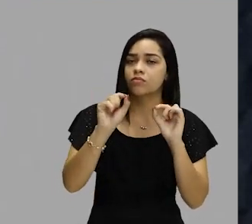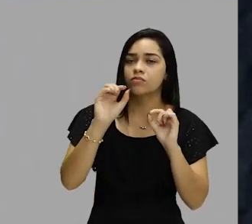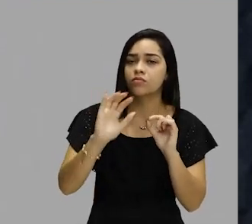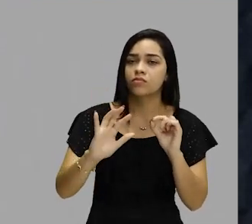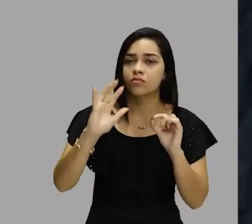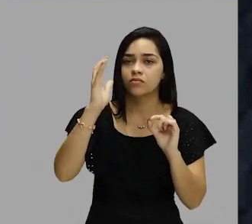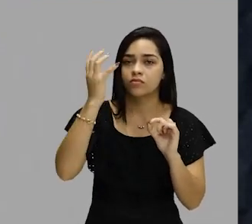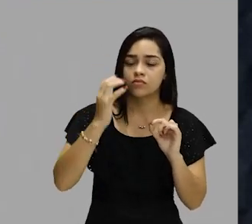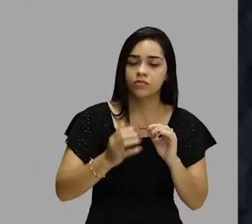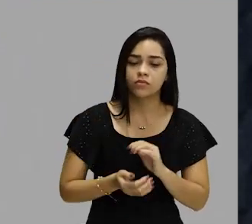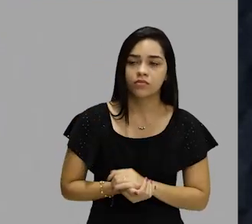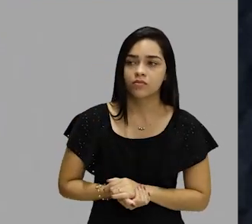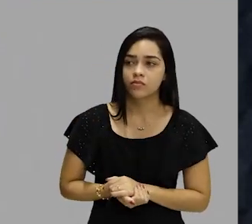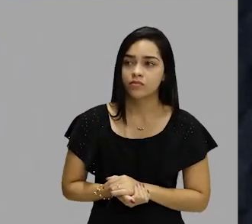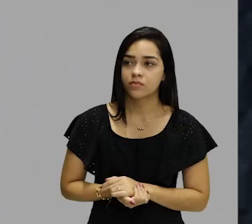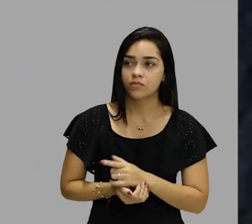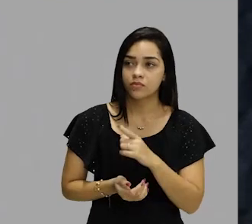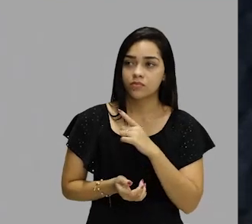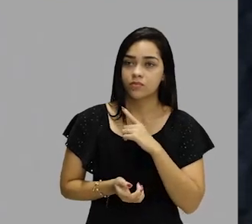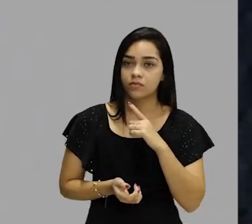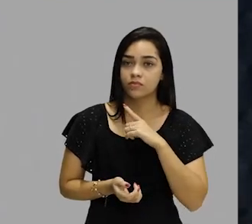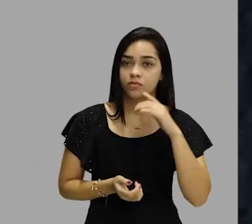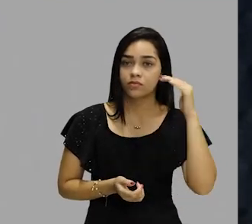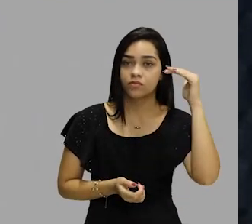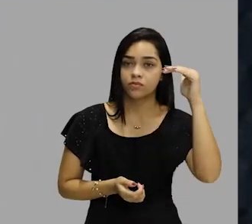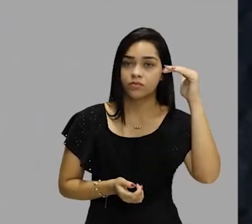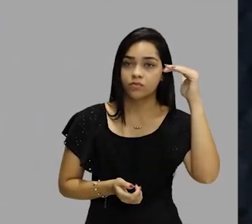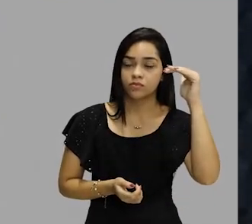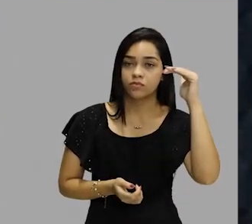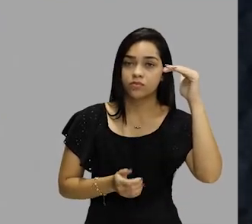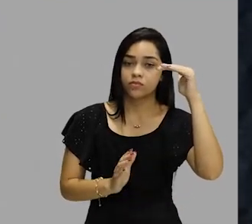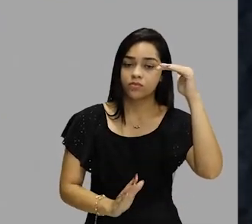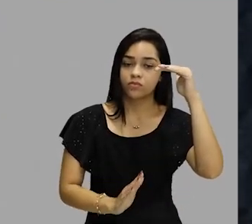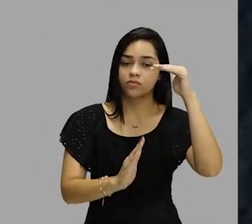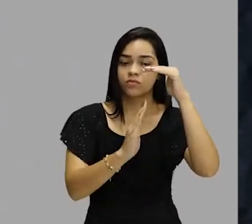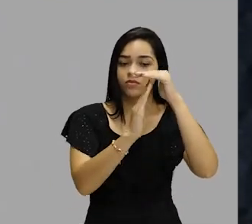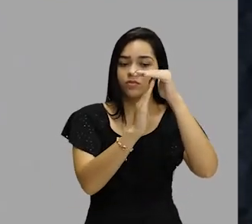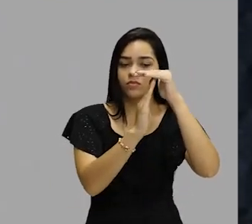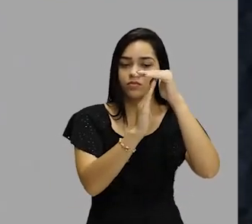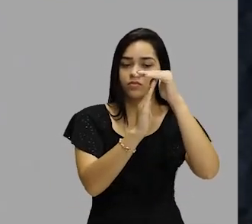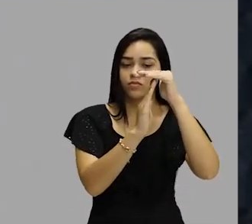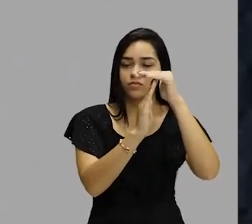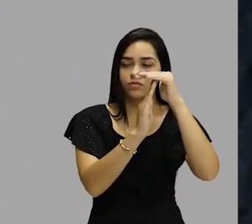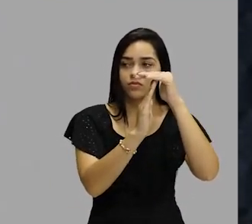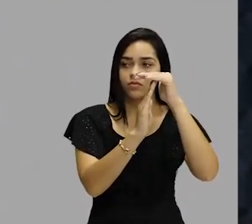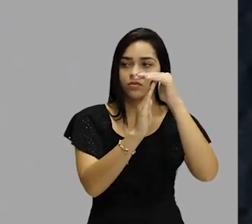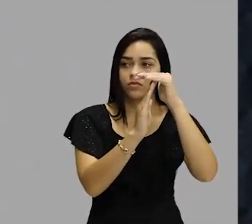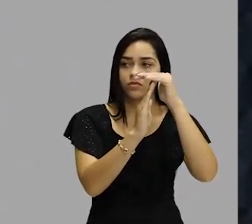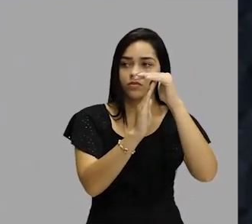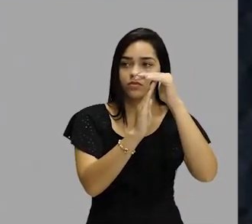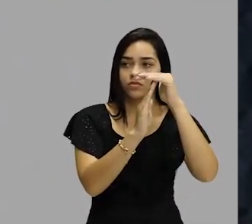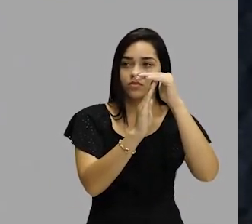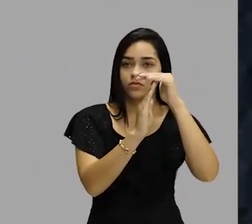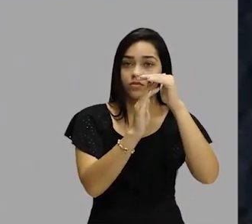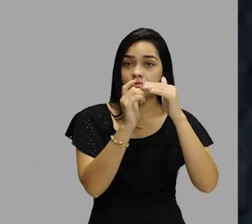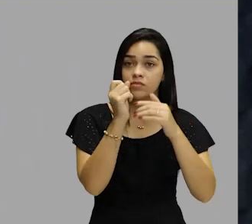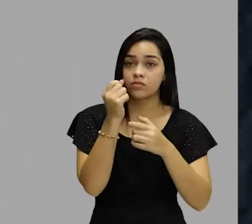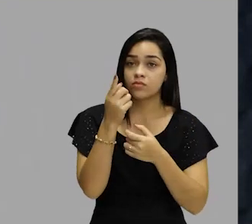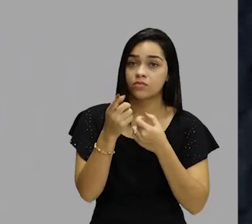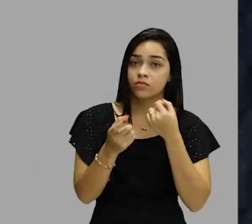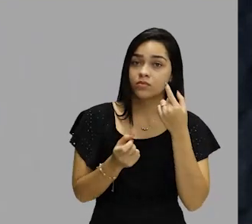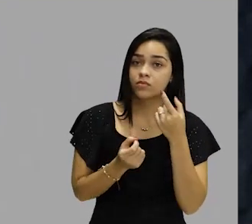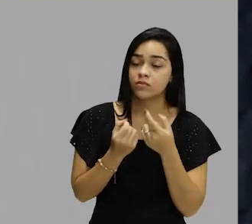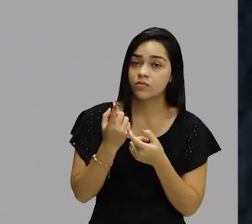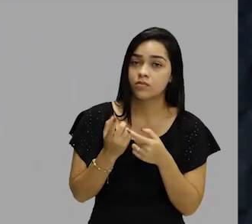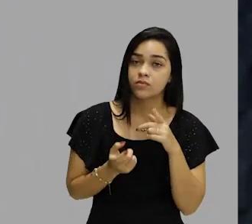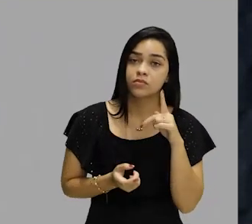aconteceu? Esse patamar bem aqui estava no seu nível máximo, ok? Aí, esses poucos indivíduos que